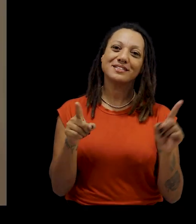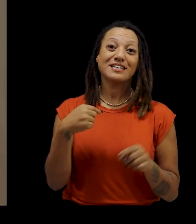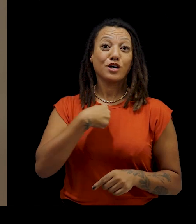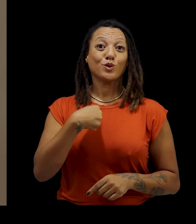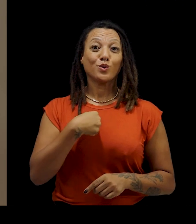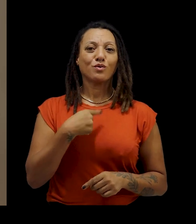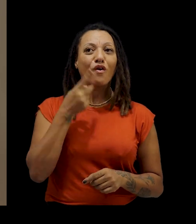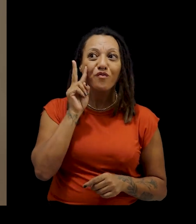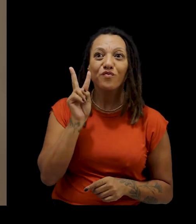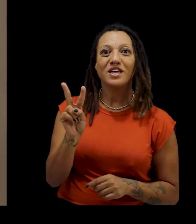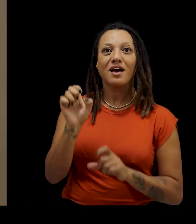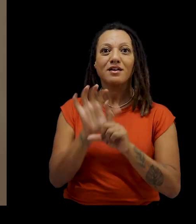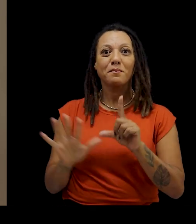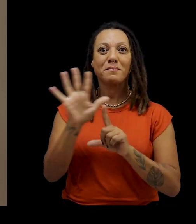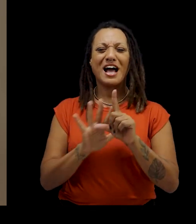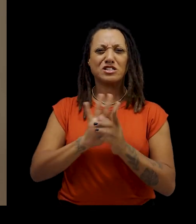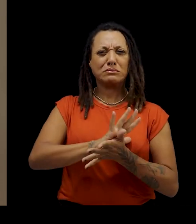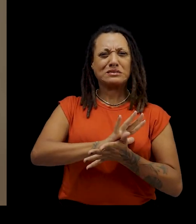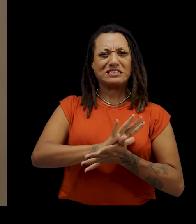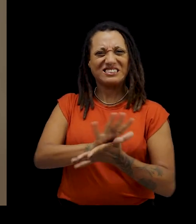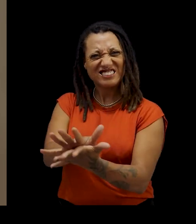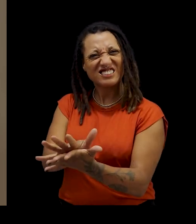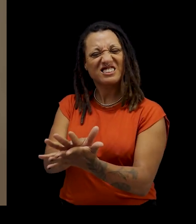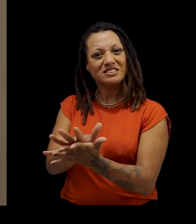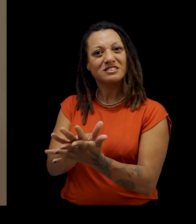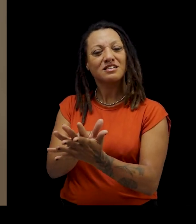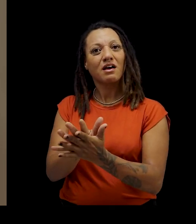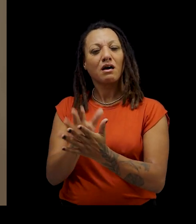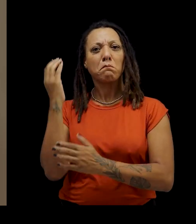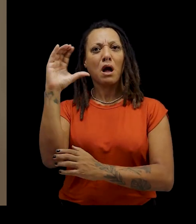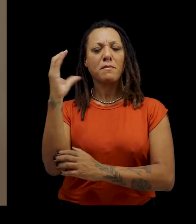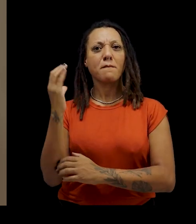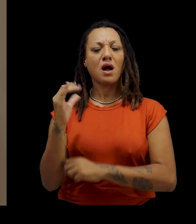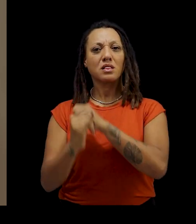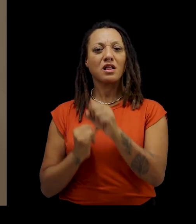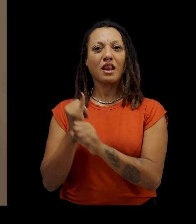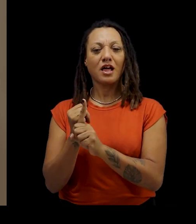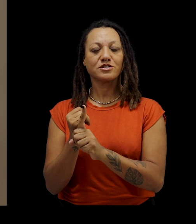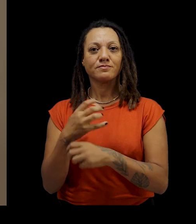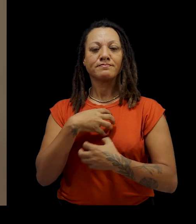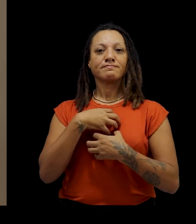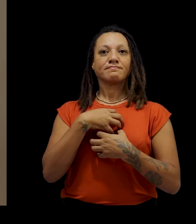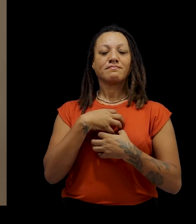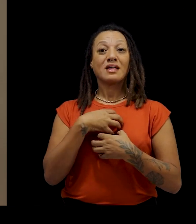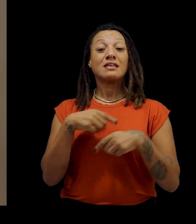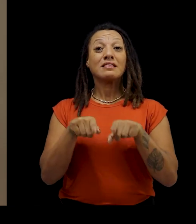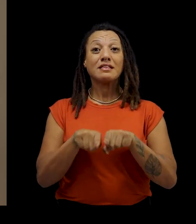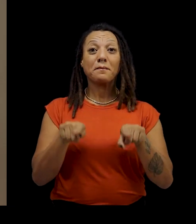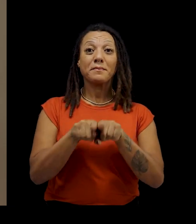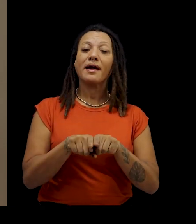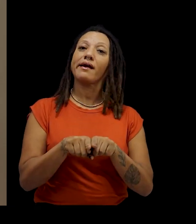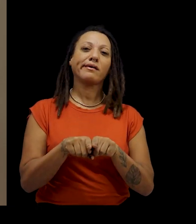a gente, mas assim, que eu tinha quando eu via uma imagem dessas de catástrofe nas plataformas da